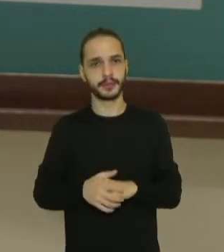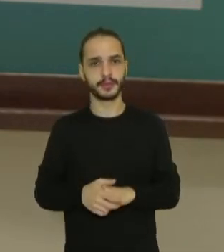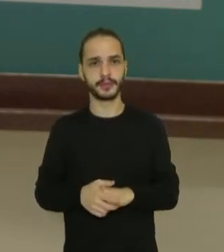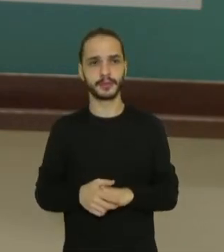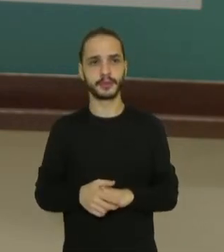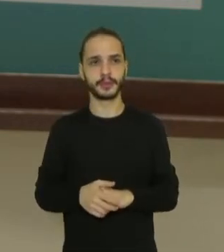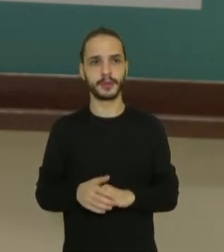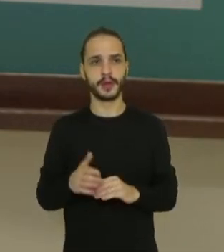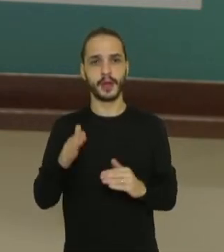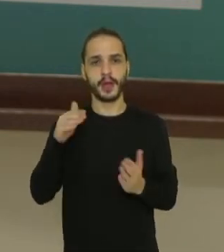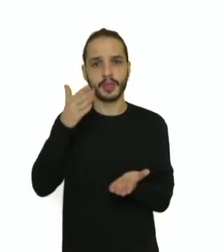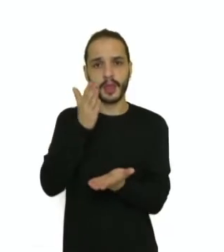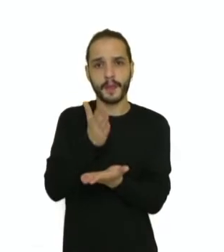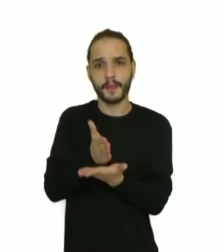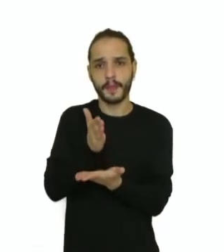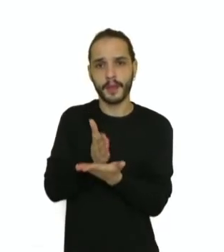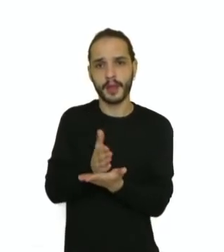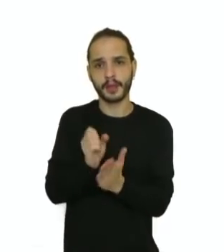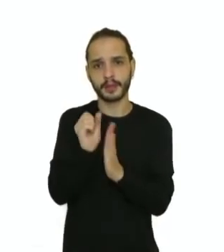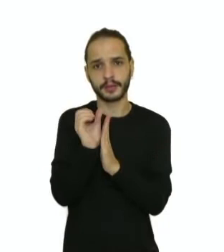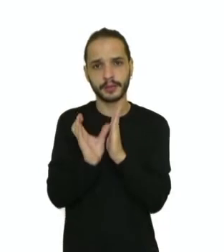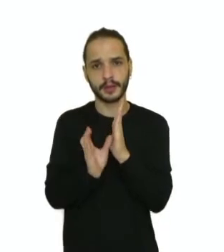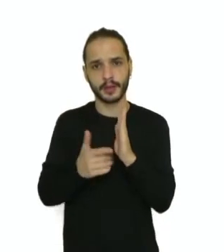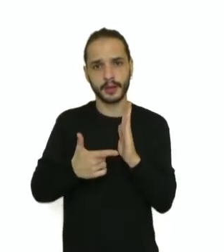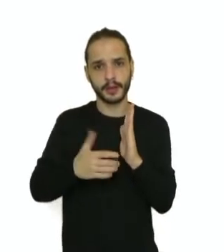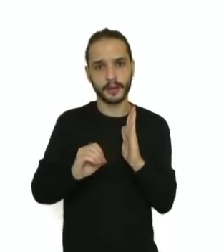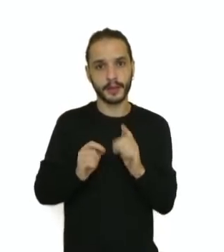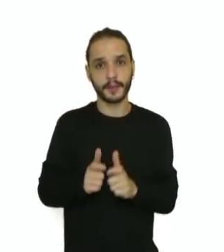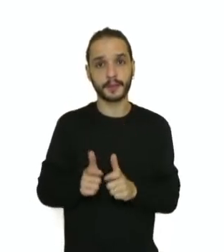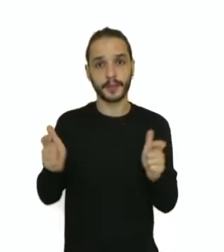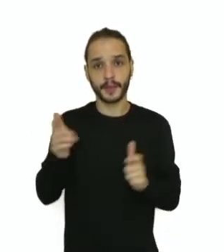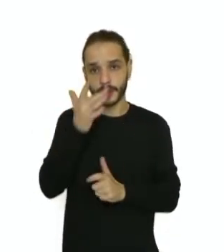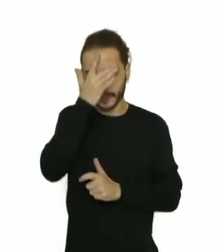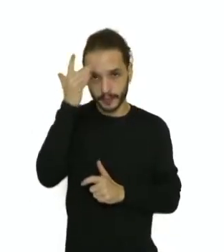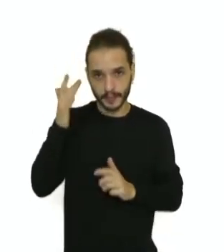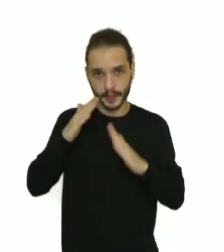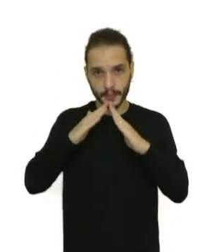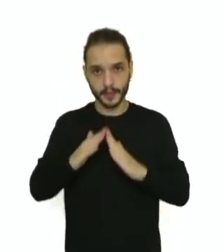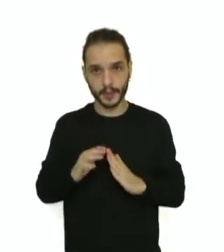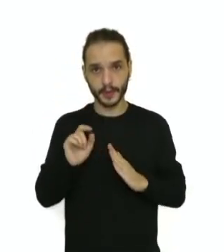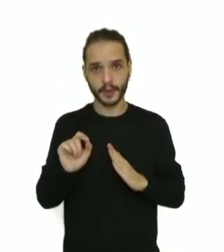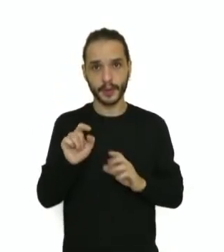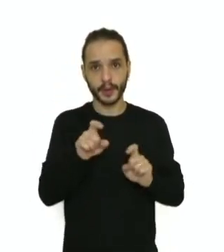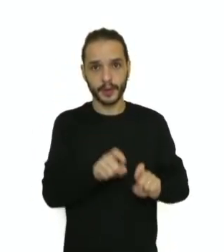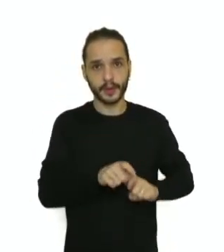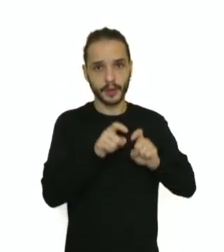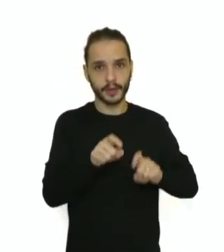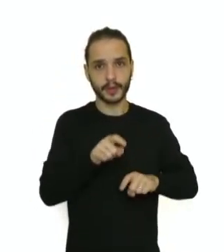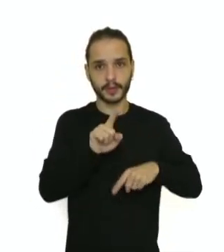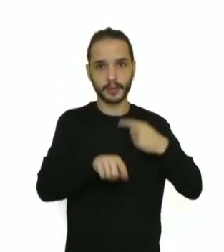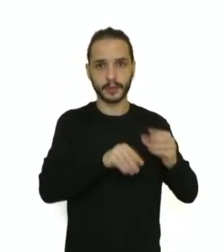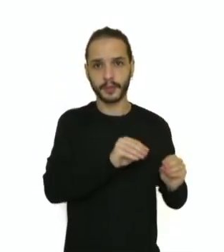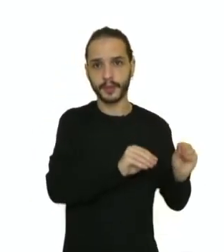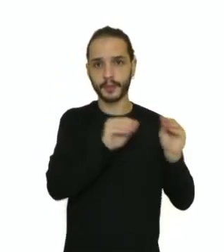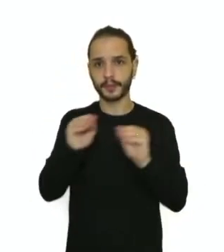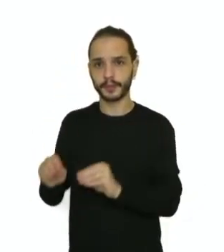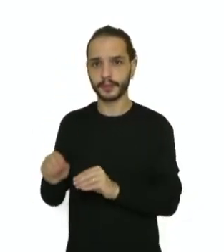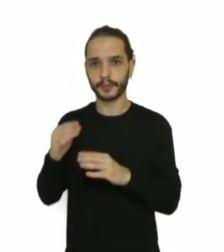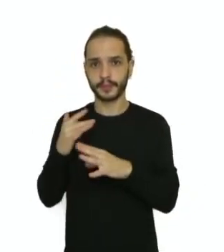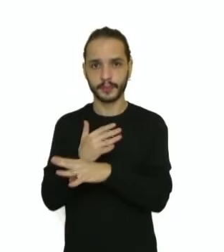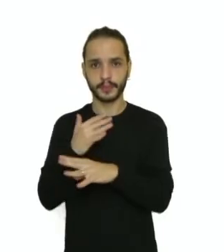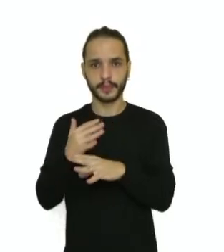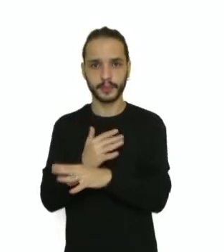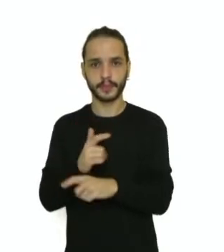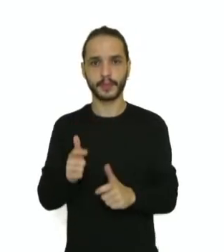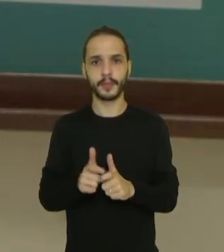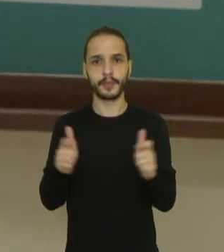metade do século XX, a maioria das pessoas viviam na zona rural e depois foram para a zona urbana. Geralmente isso aí